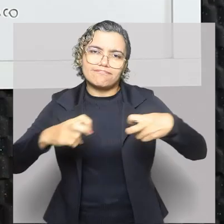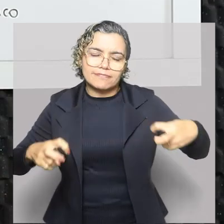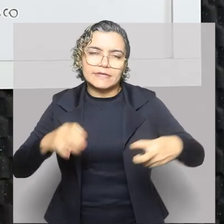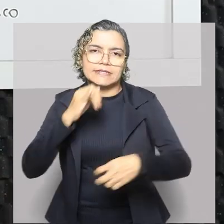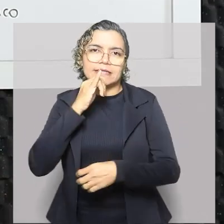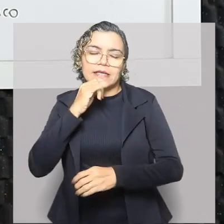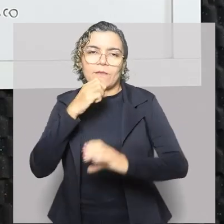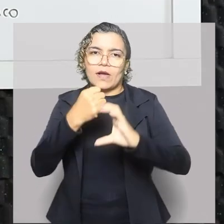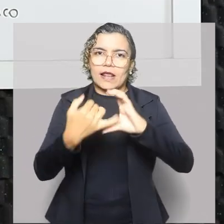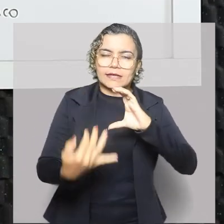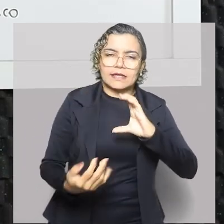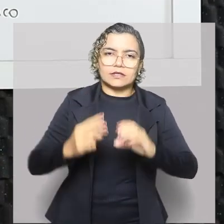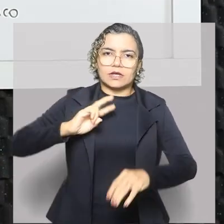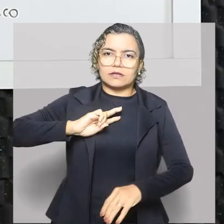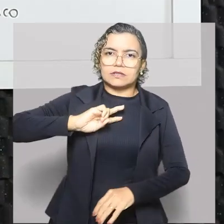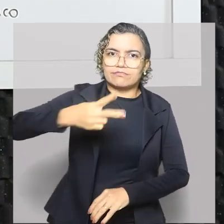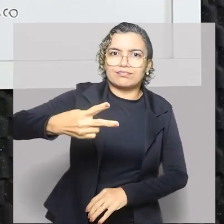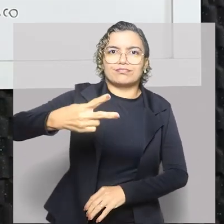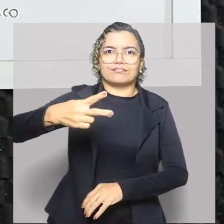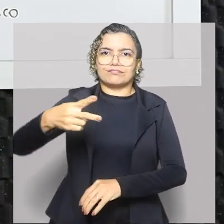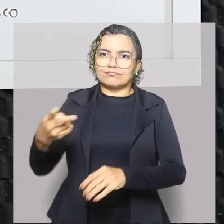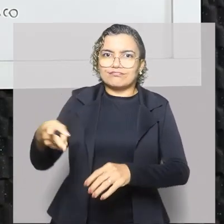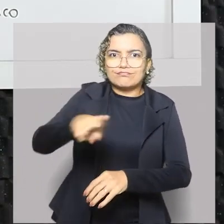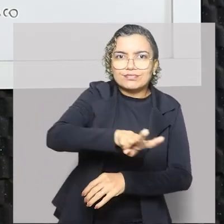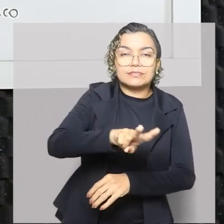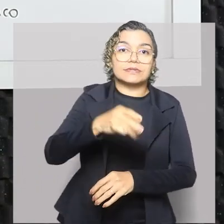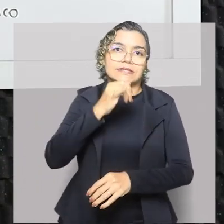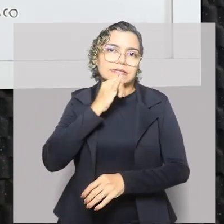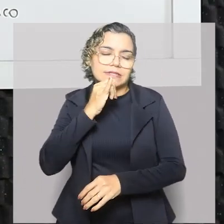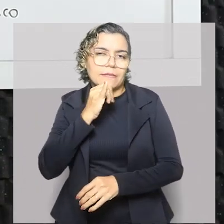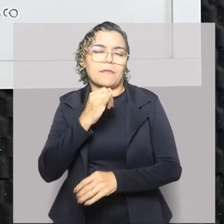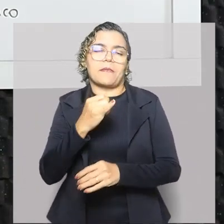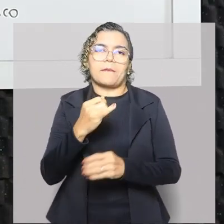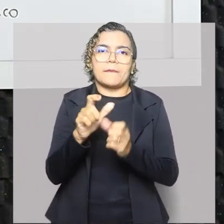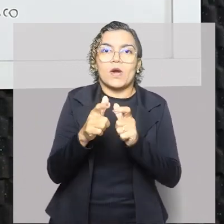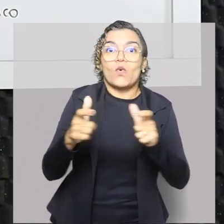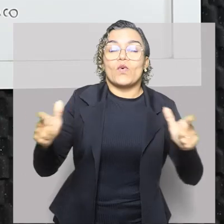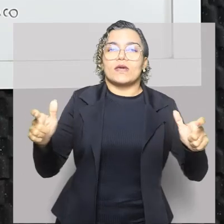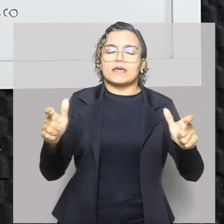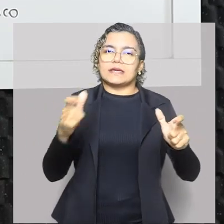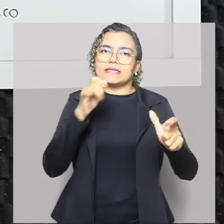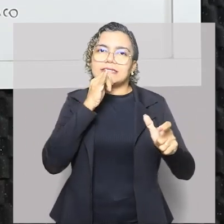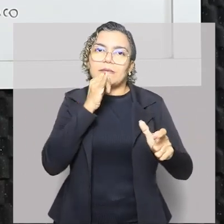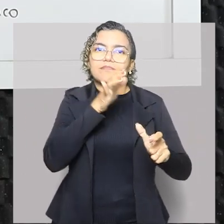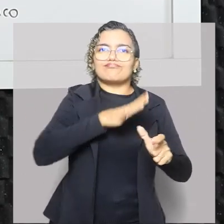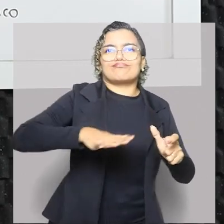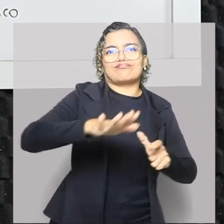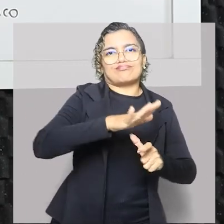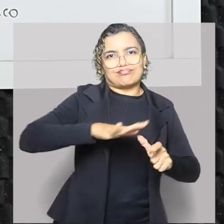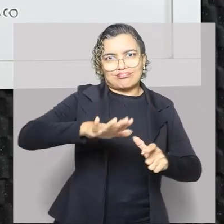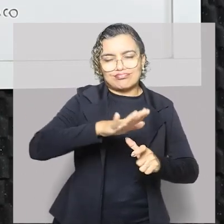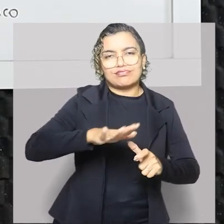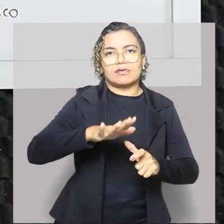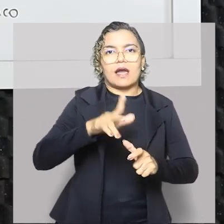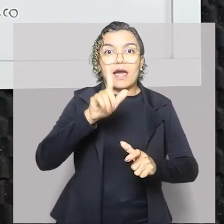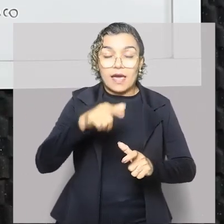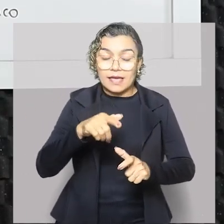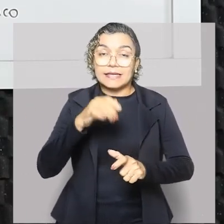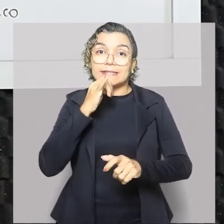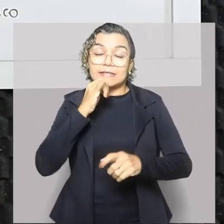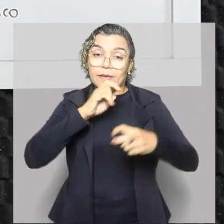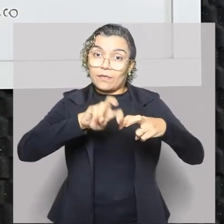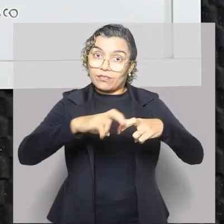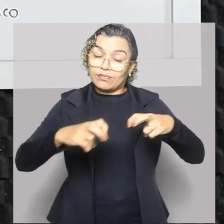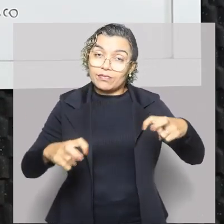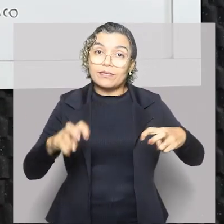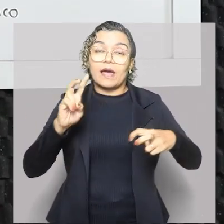suas características, né, ali adiante. Para a maioria dos organismos, inclusive, a reprodução ela é o ápice